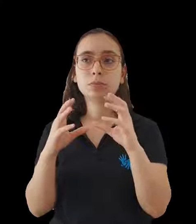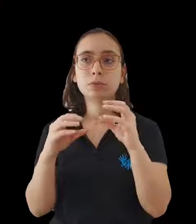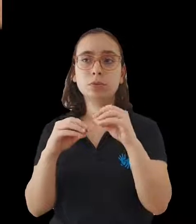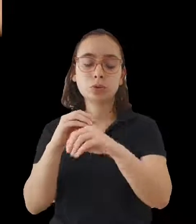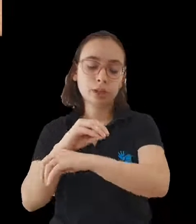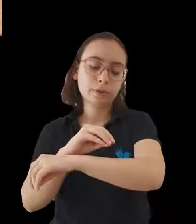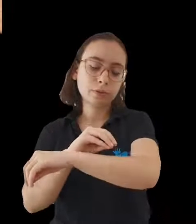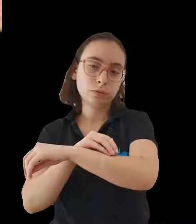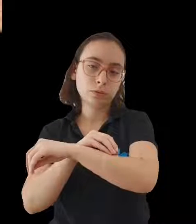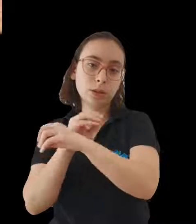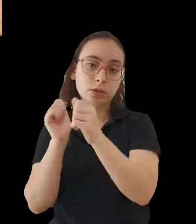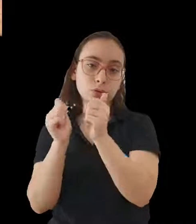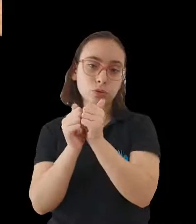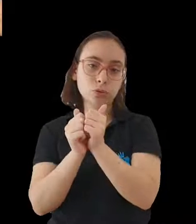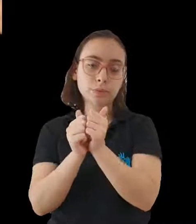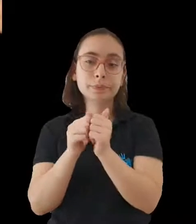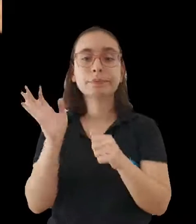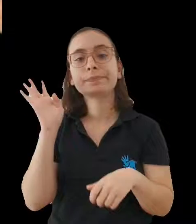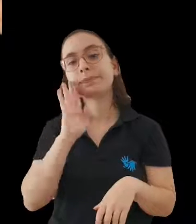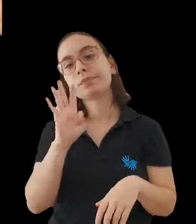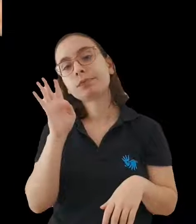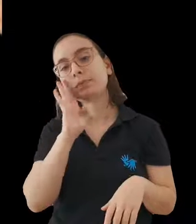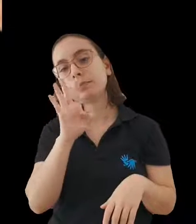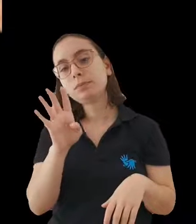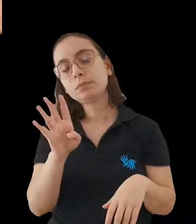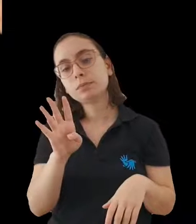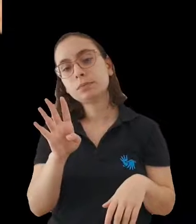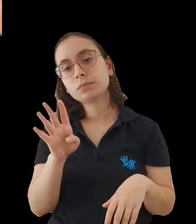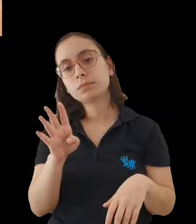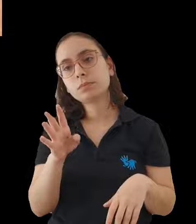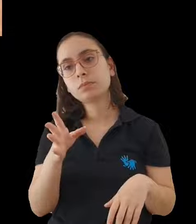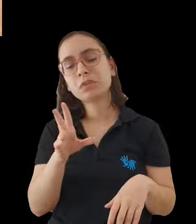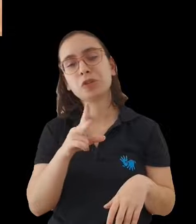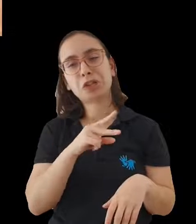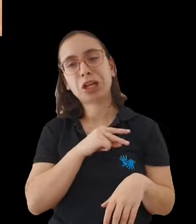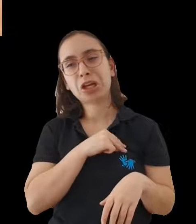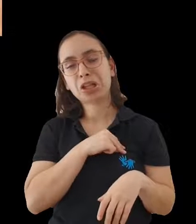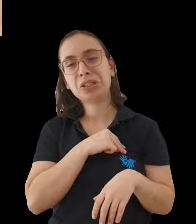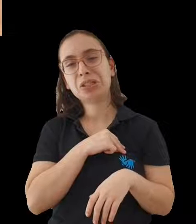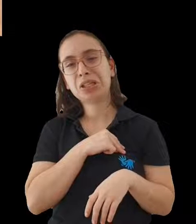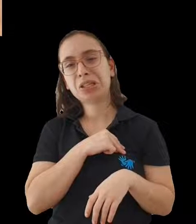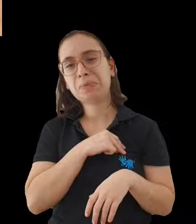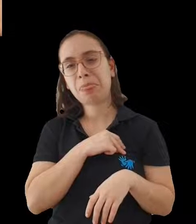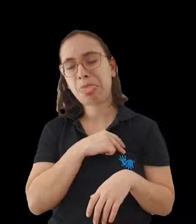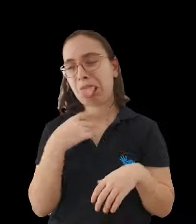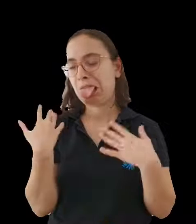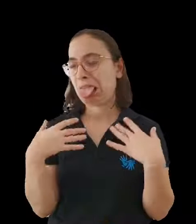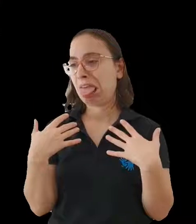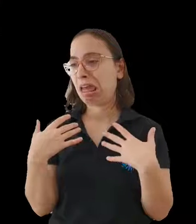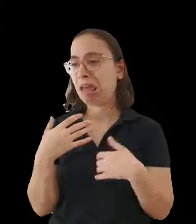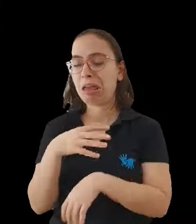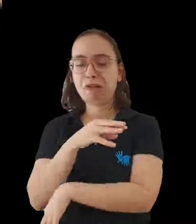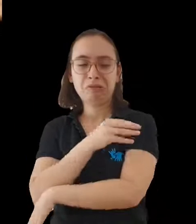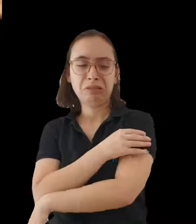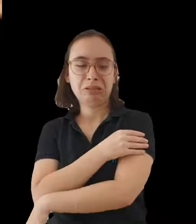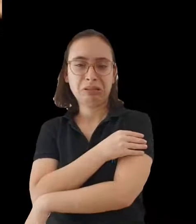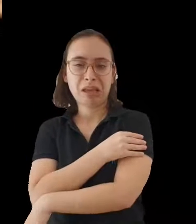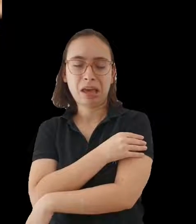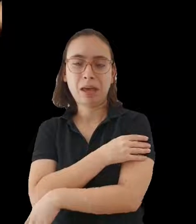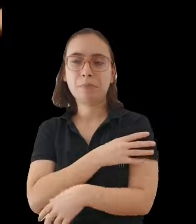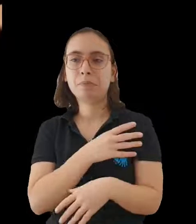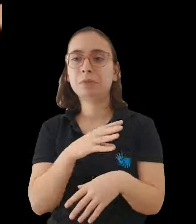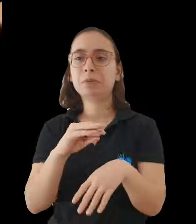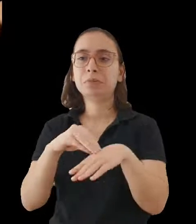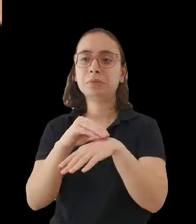aí nessa parte é muito legal porque, nossa, é muito nojento, né? Imagina. Aí vocês falam, joguem para as crianças,